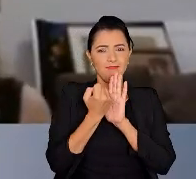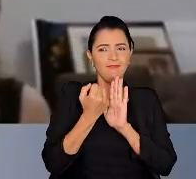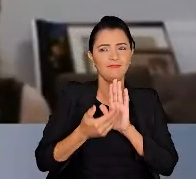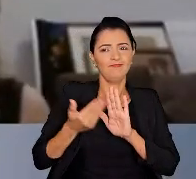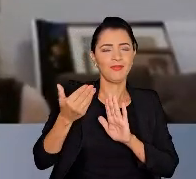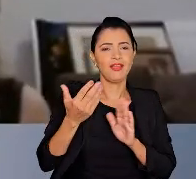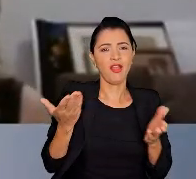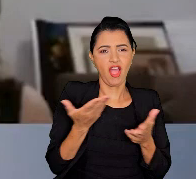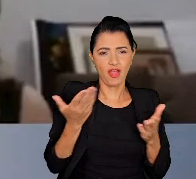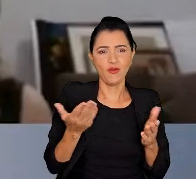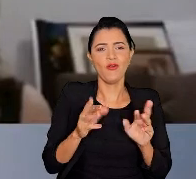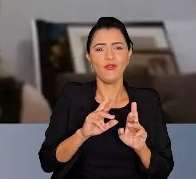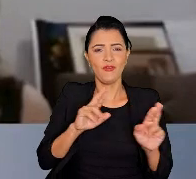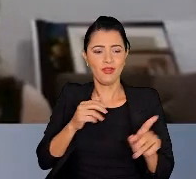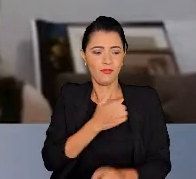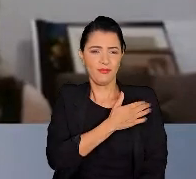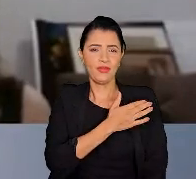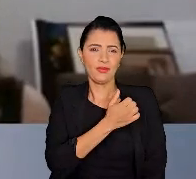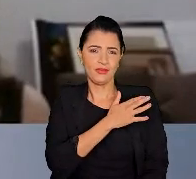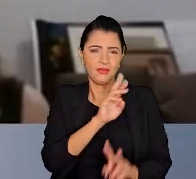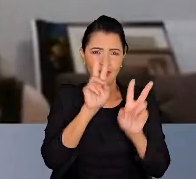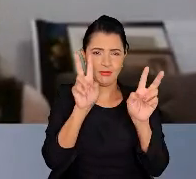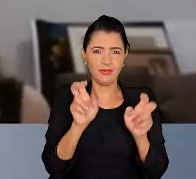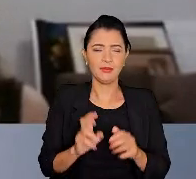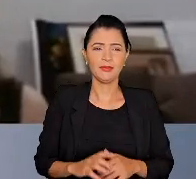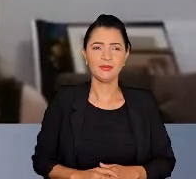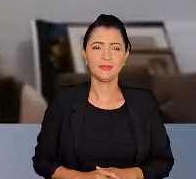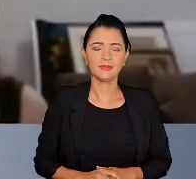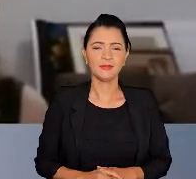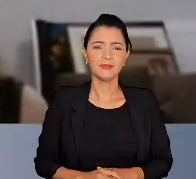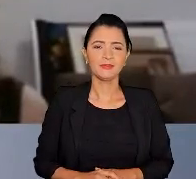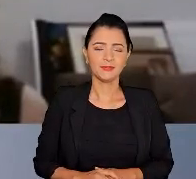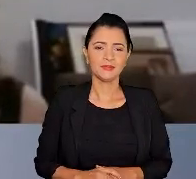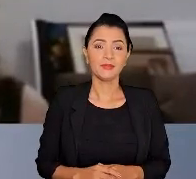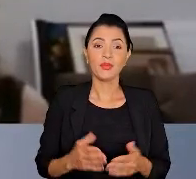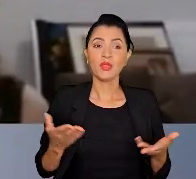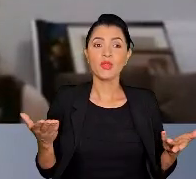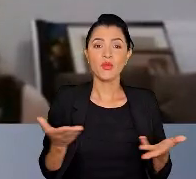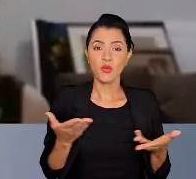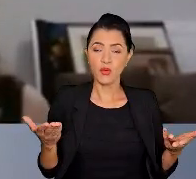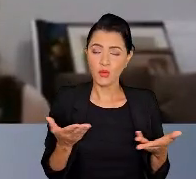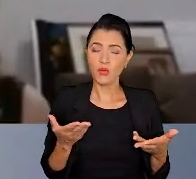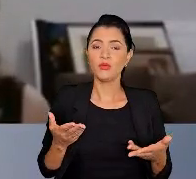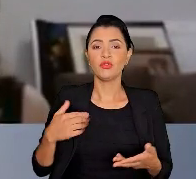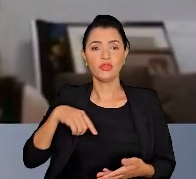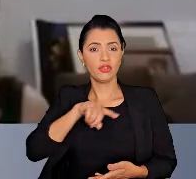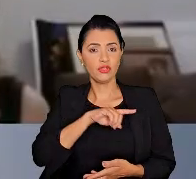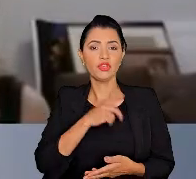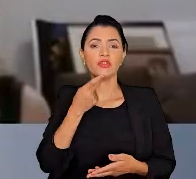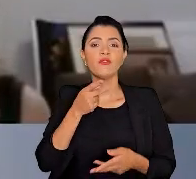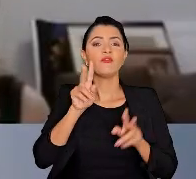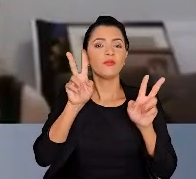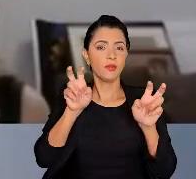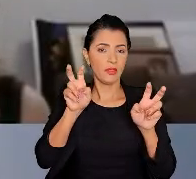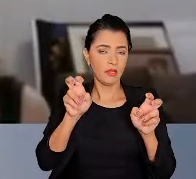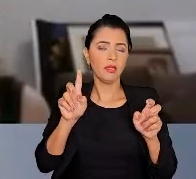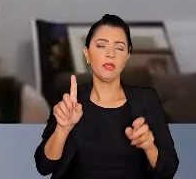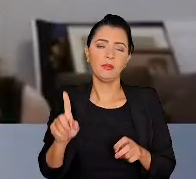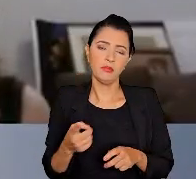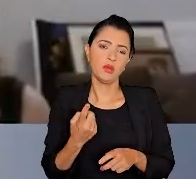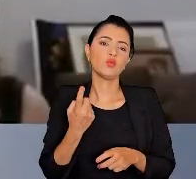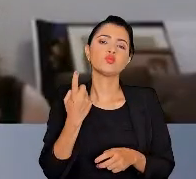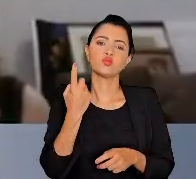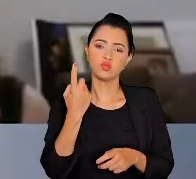realizando Desnudando Preconceitos. Hoje nós vamos falar de